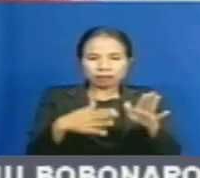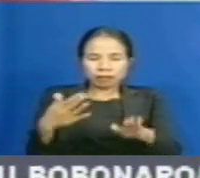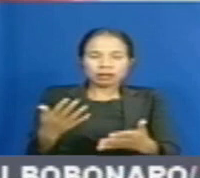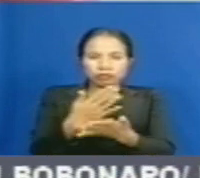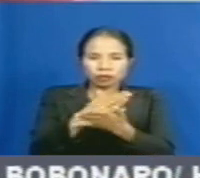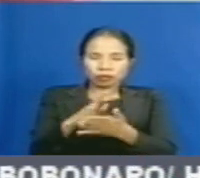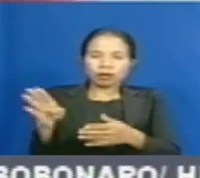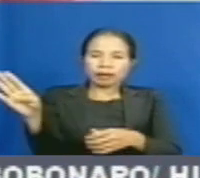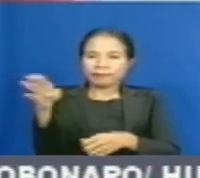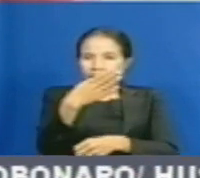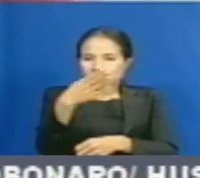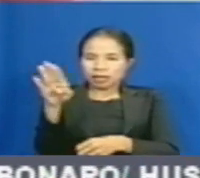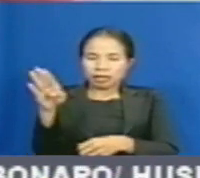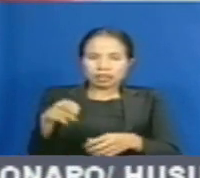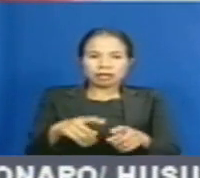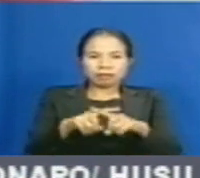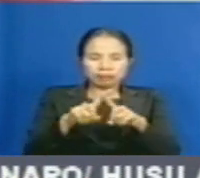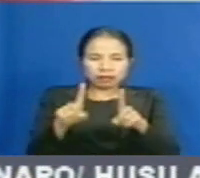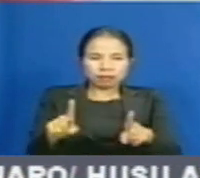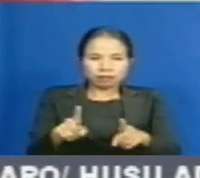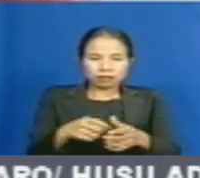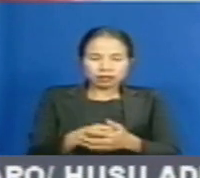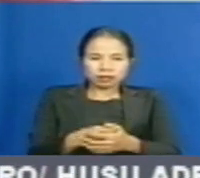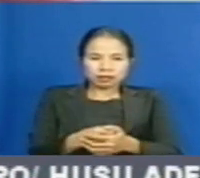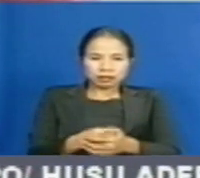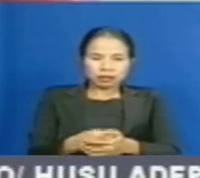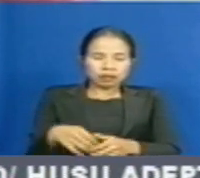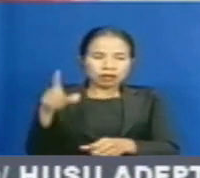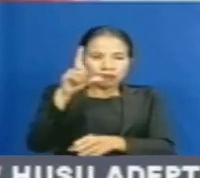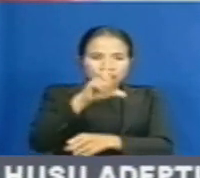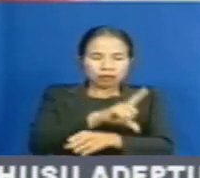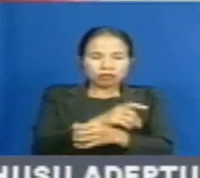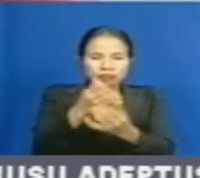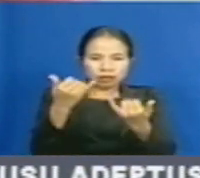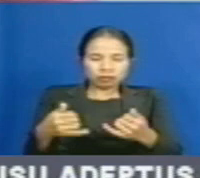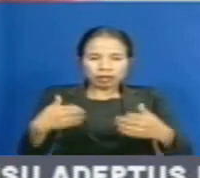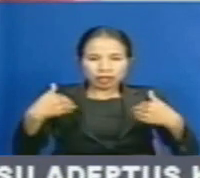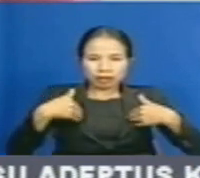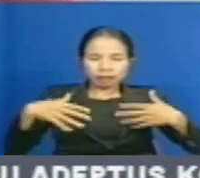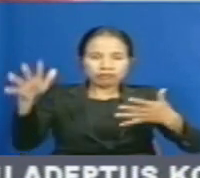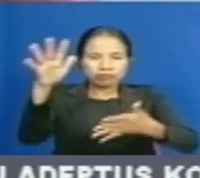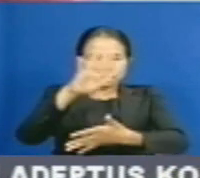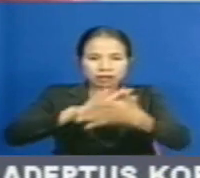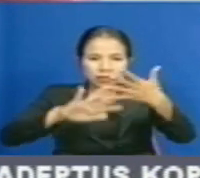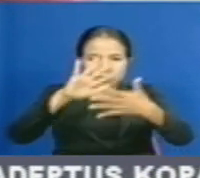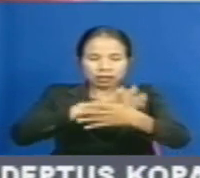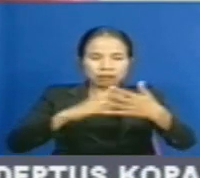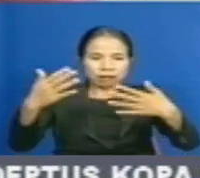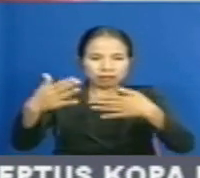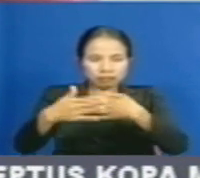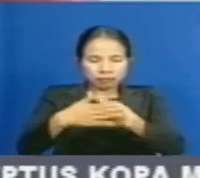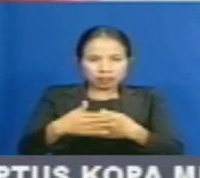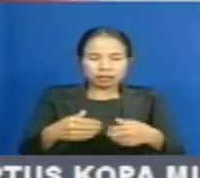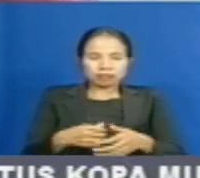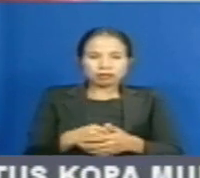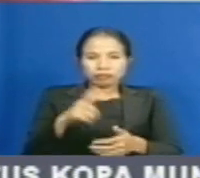dulu. Mas depois ni iha era ida ne iha seremonia besi pona iha lorong bot di 2